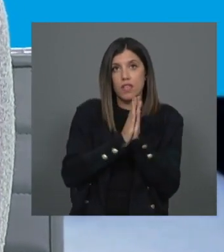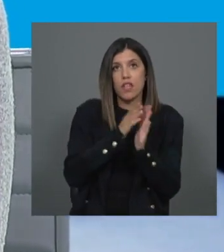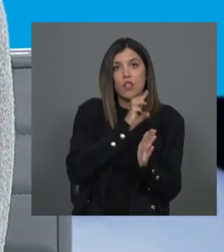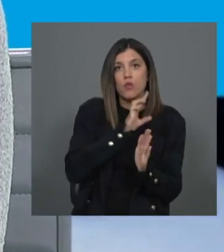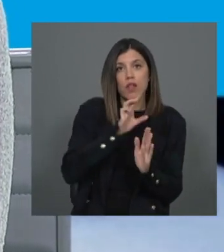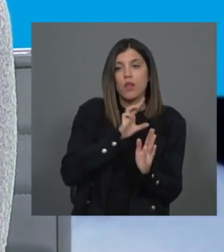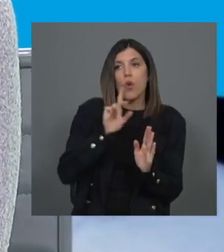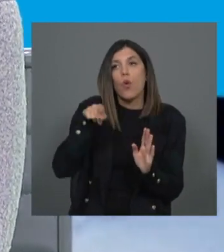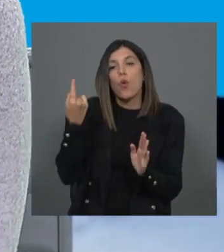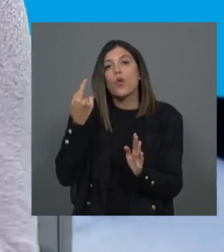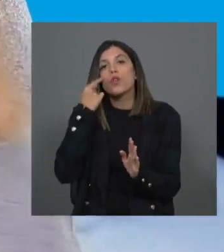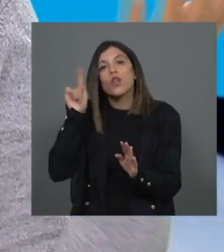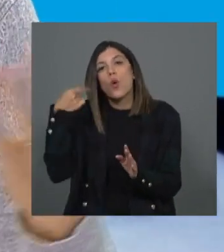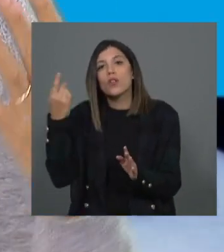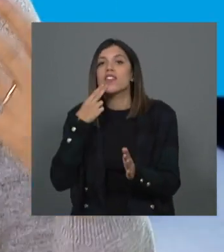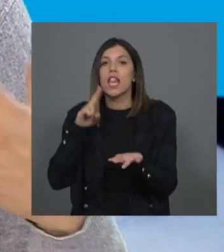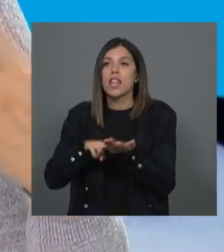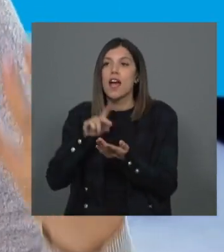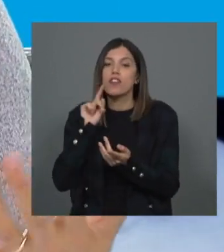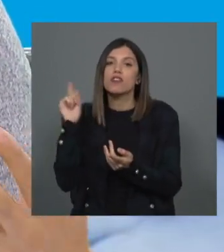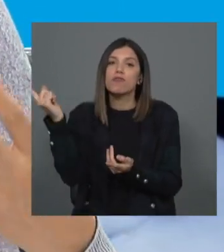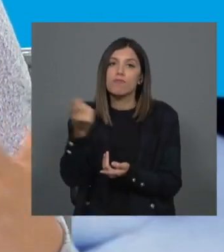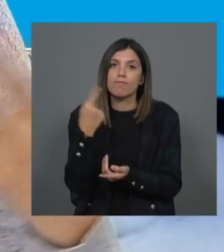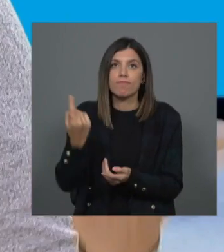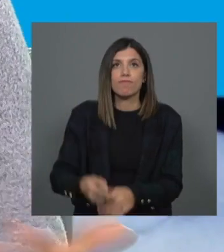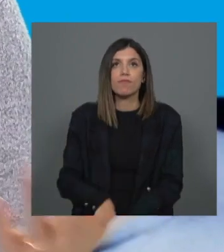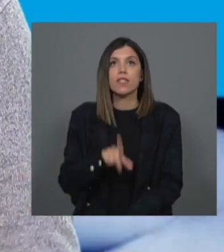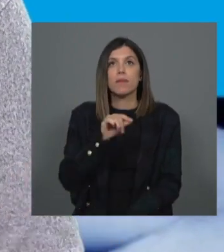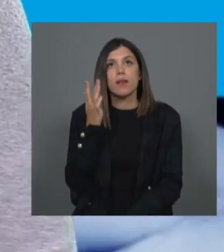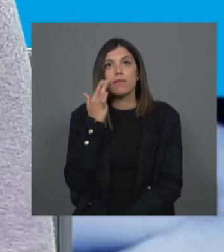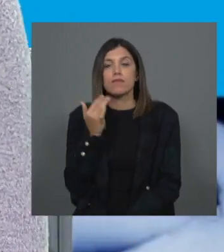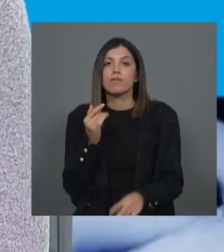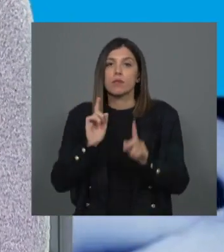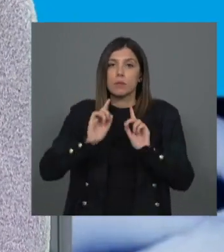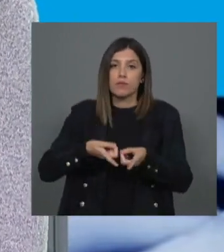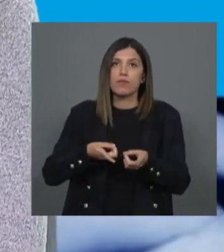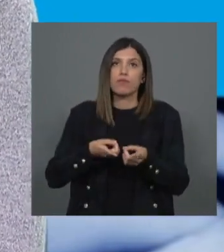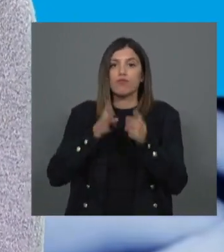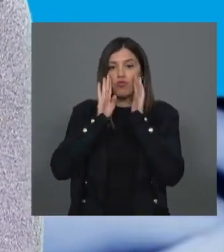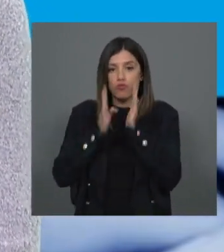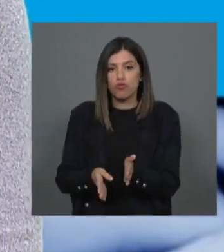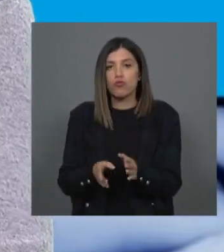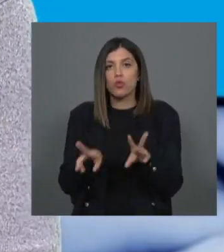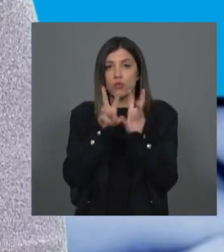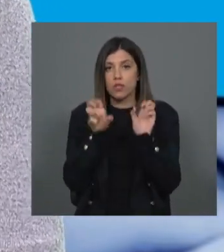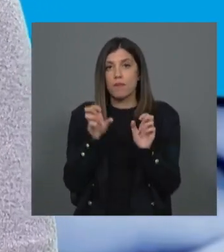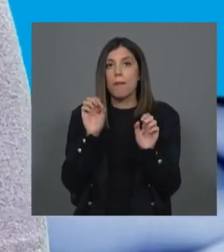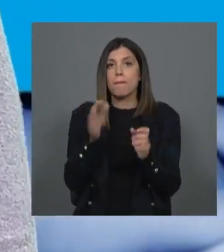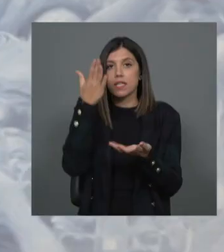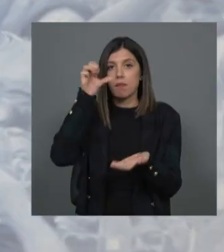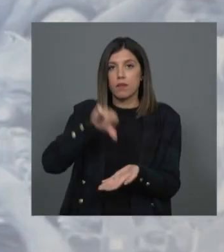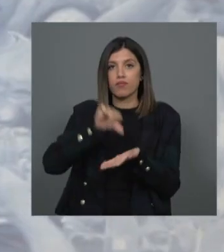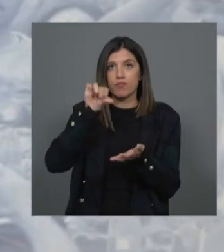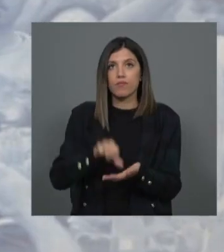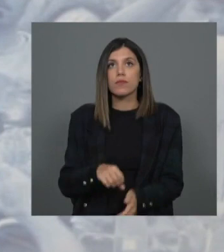desta nossa comunidade, e entrar um bocadinho mais dentro, precisamente, da questão da sinodalidade. Ver o que é que esta